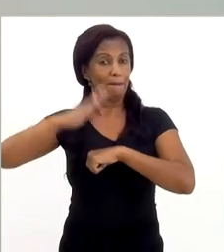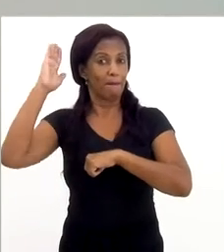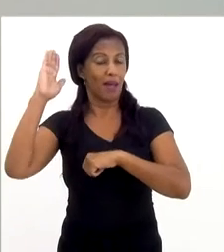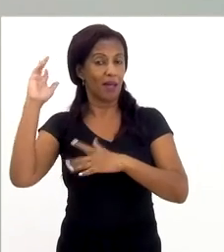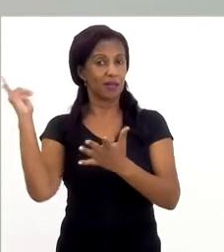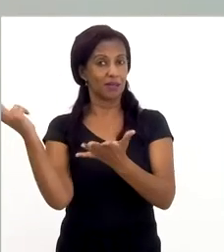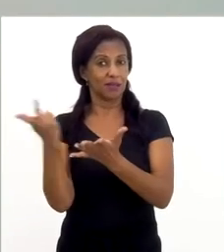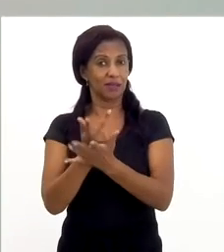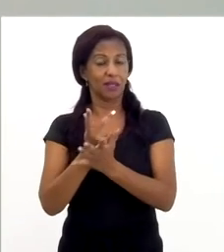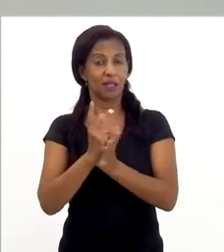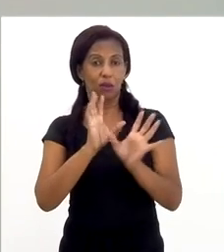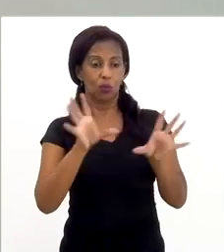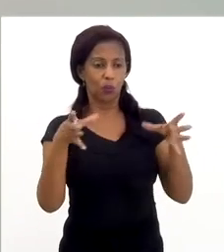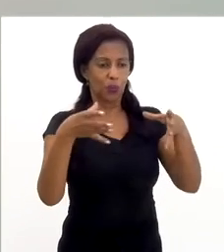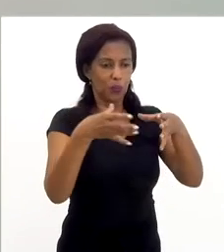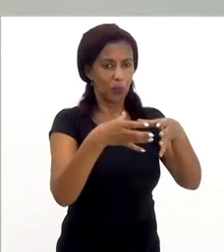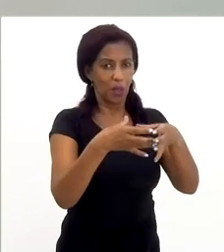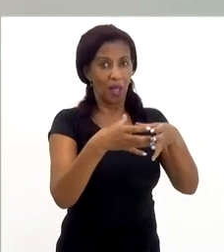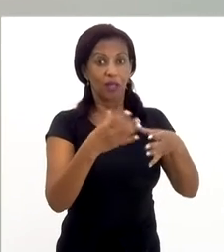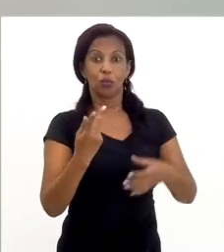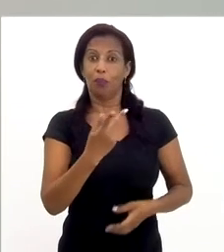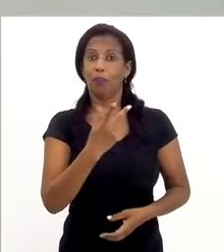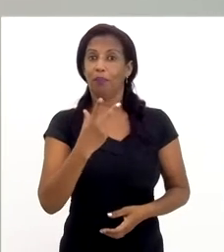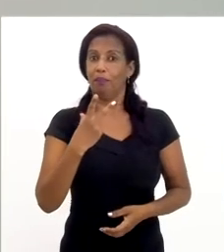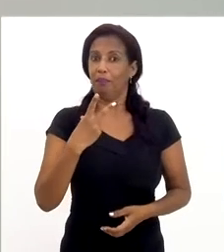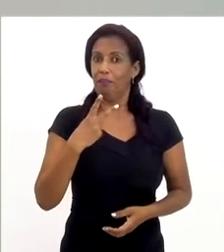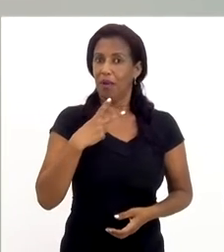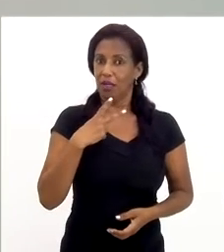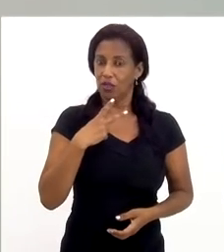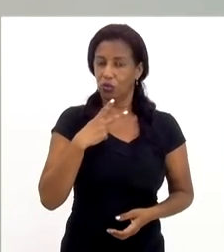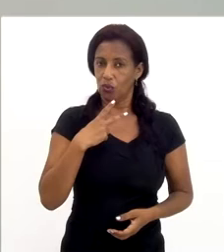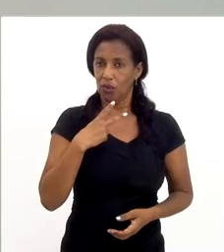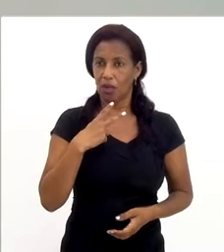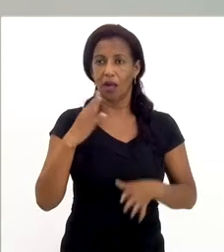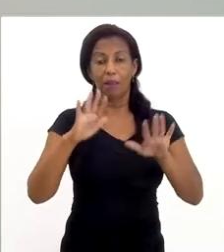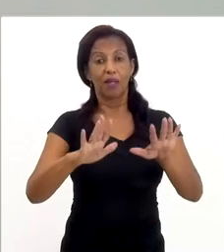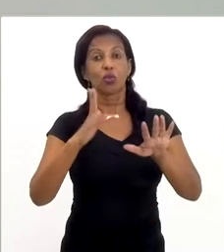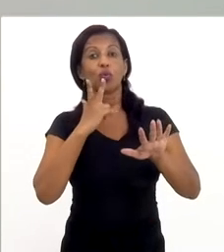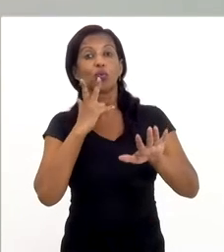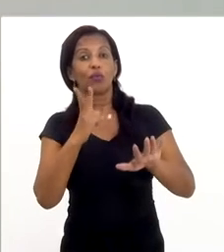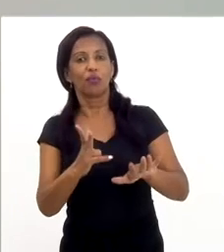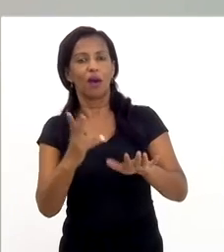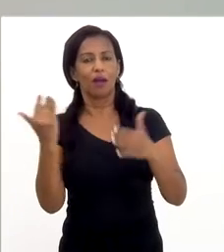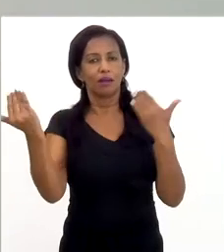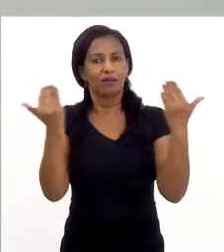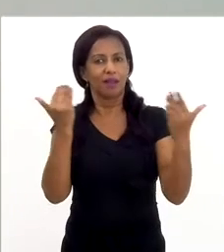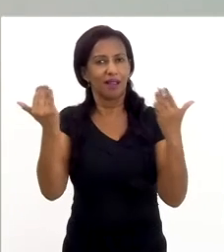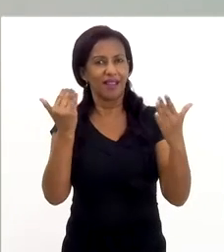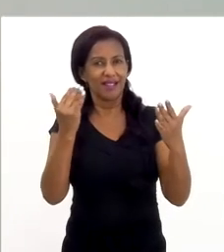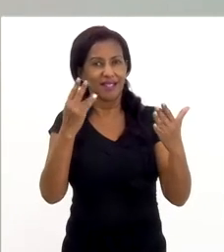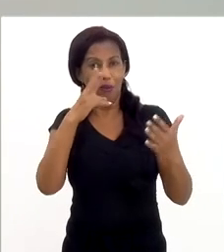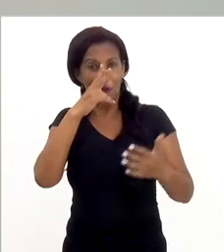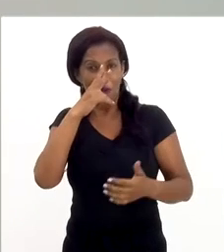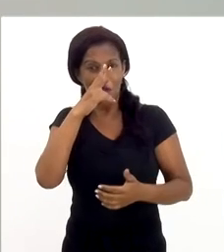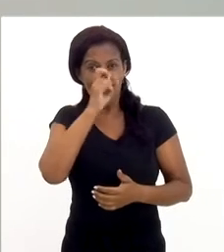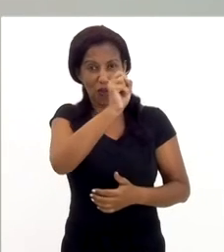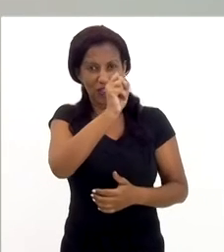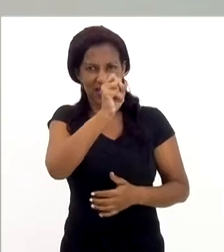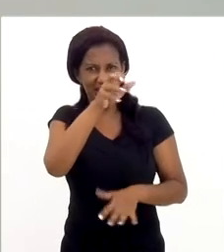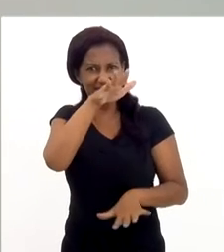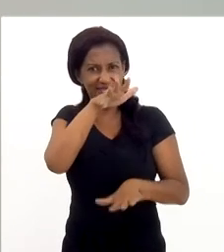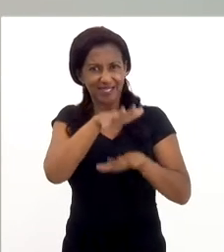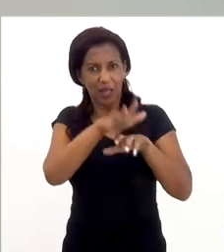kuke mais elevado para os escolares da rede privada mas quando a gente fala da questão da relação sexual